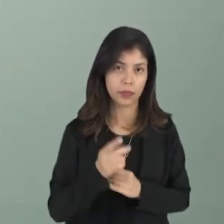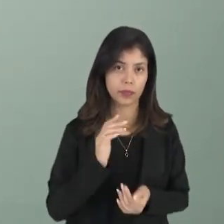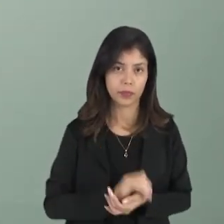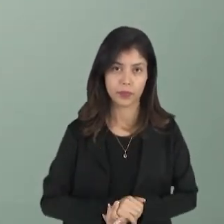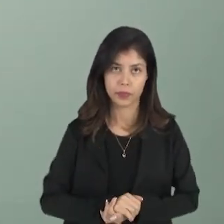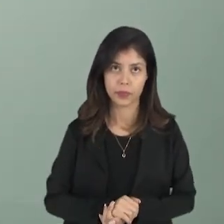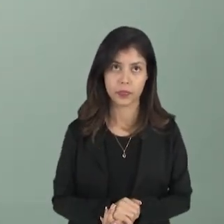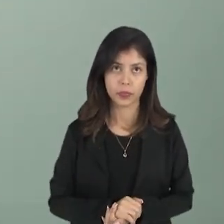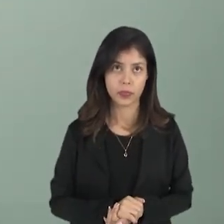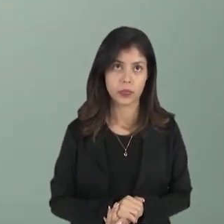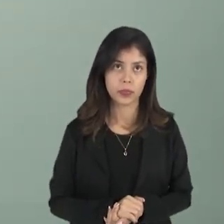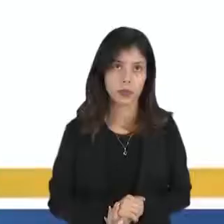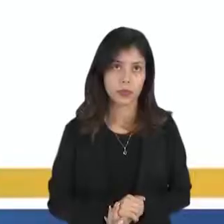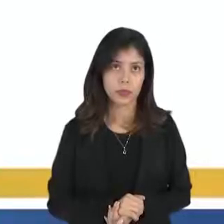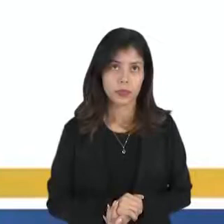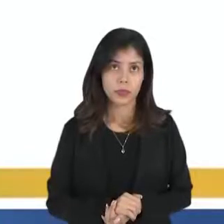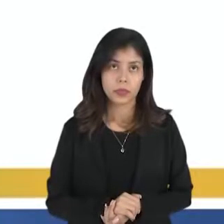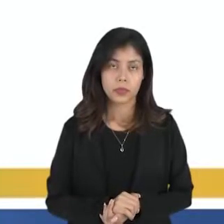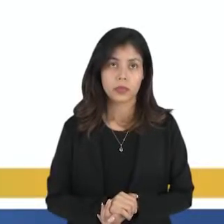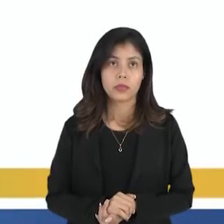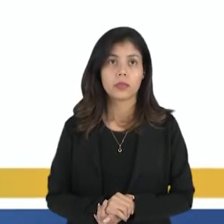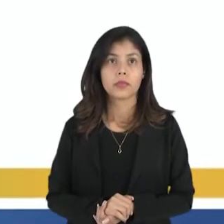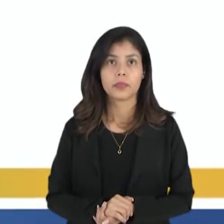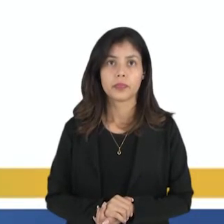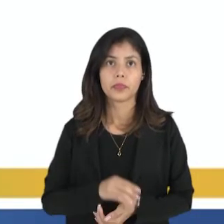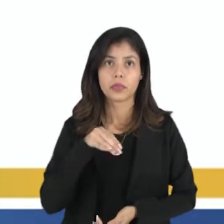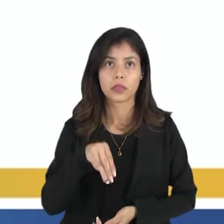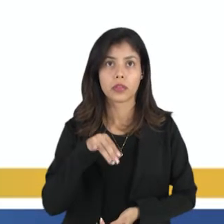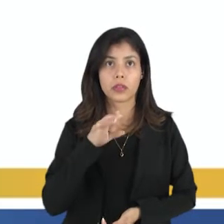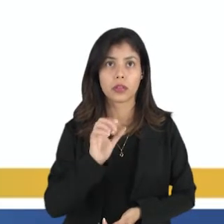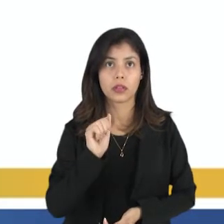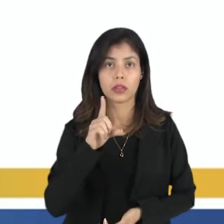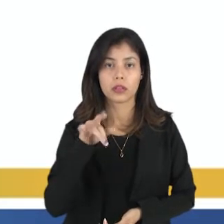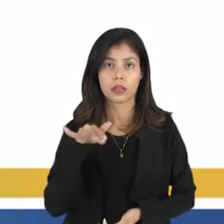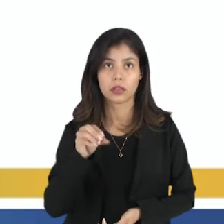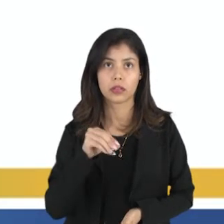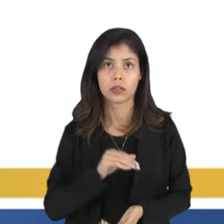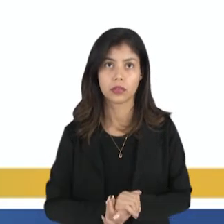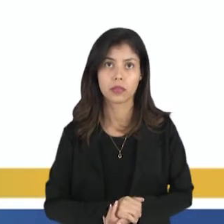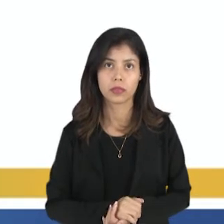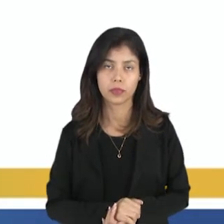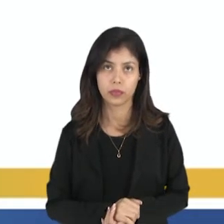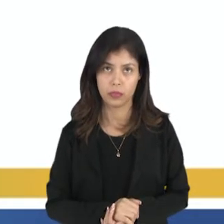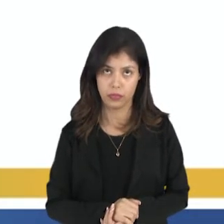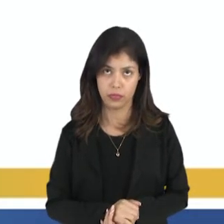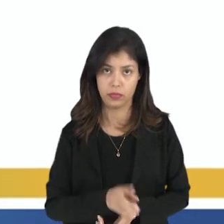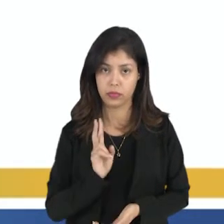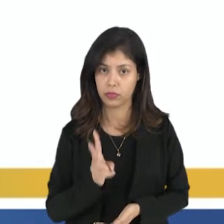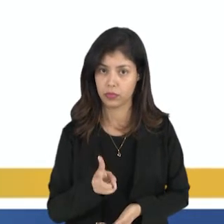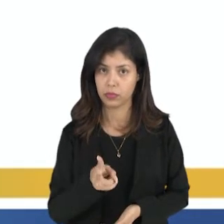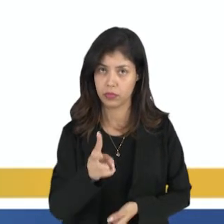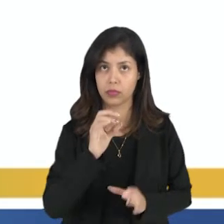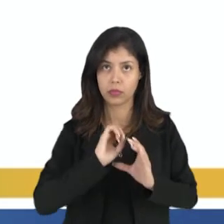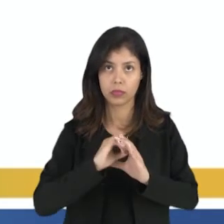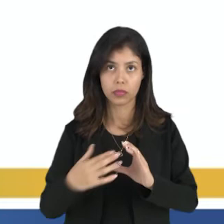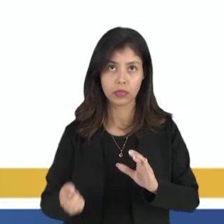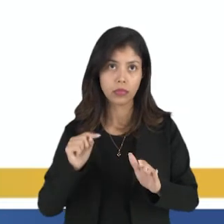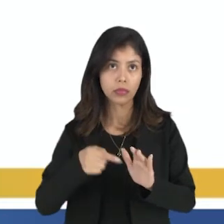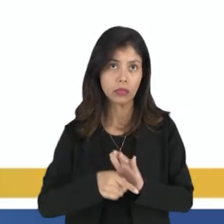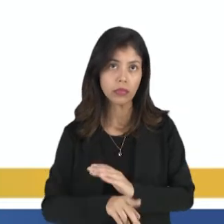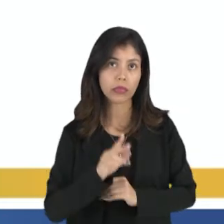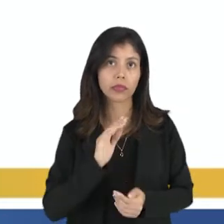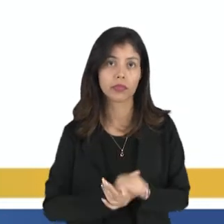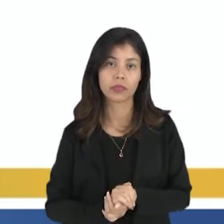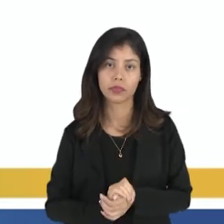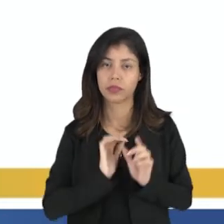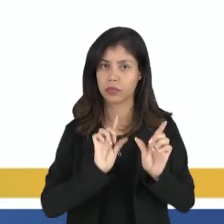tirinha? Nós temos aí o machismo, nós vemos o machismo e ele está sendo caracterizado dentro dessa